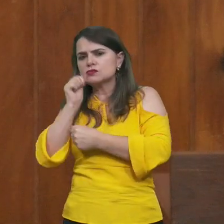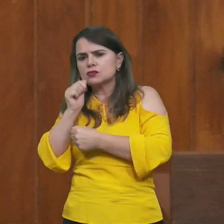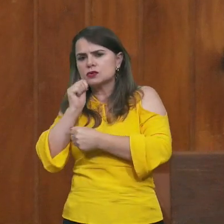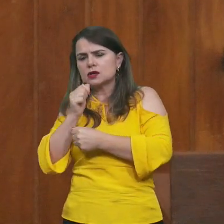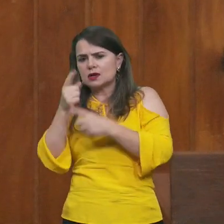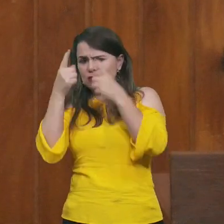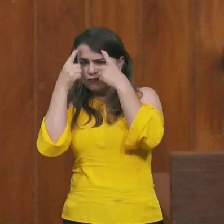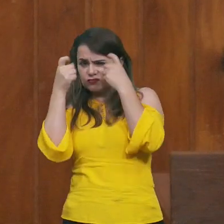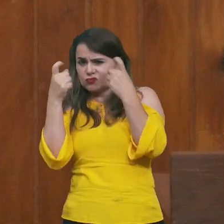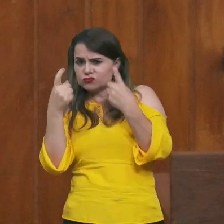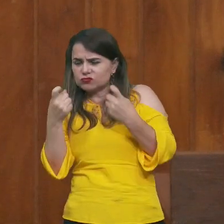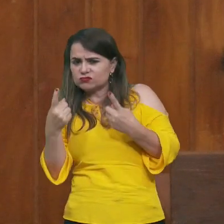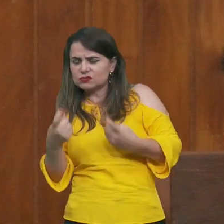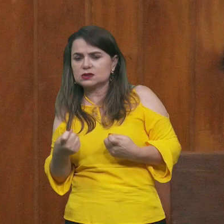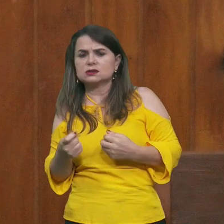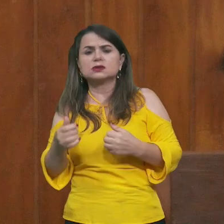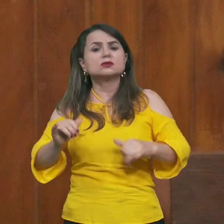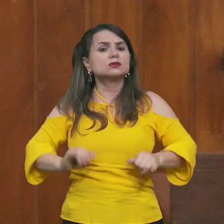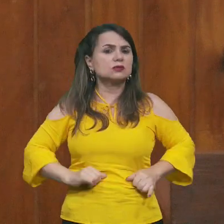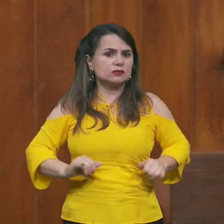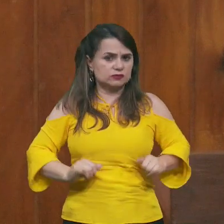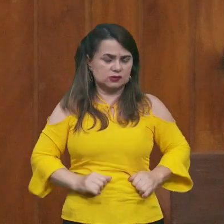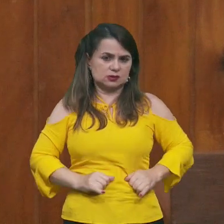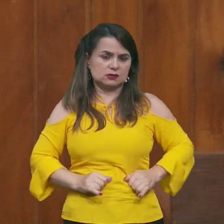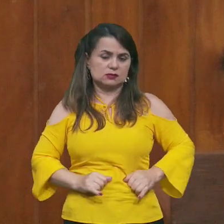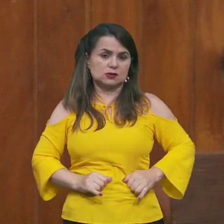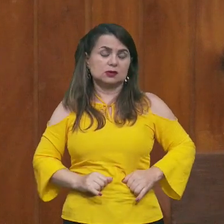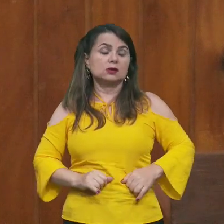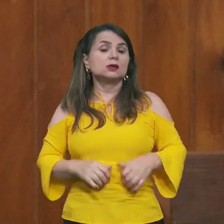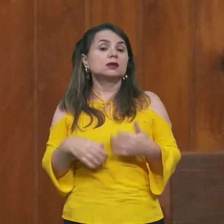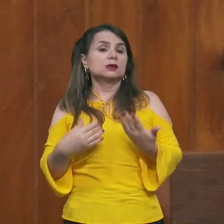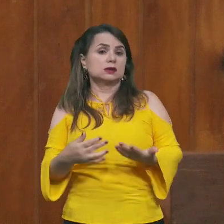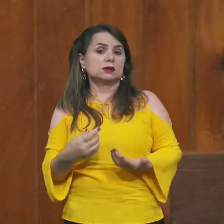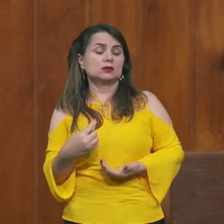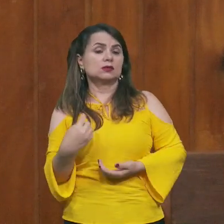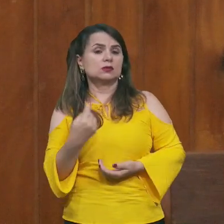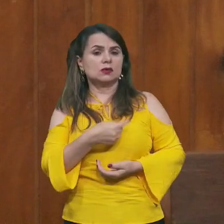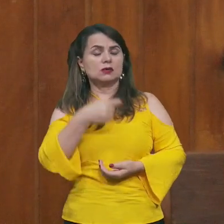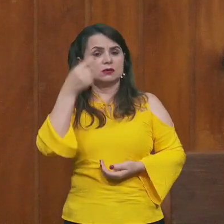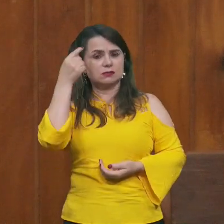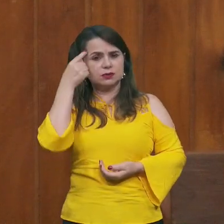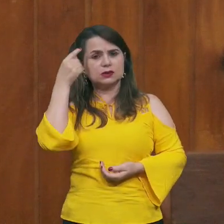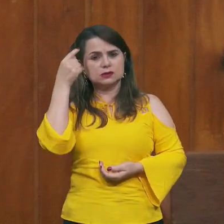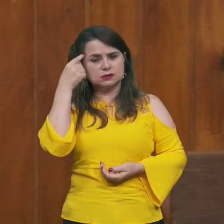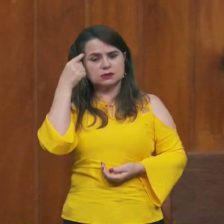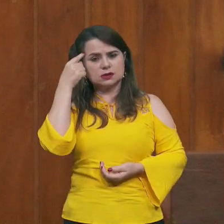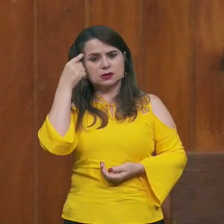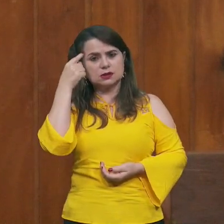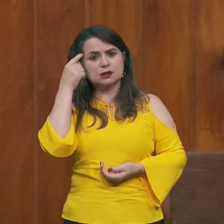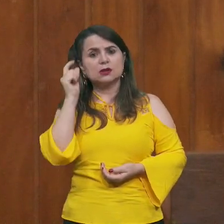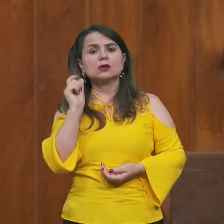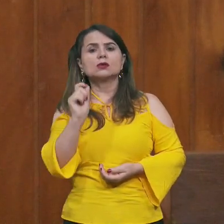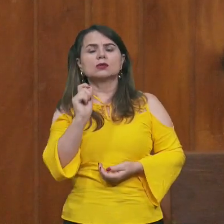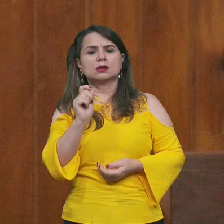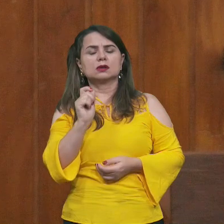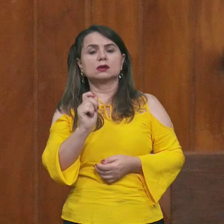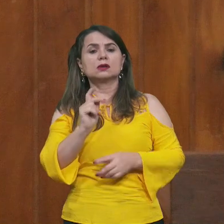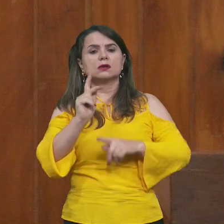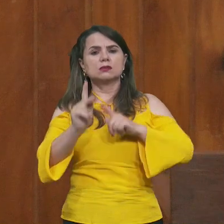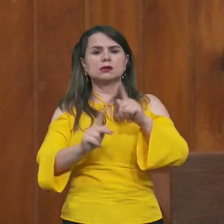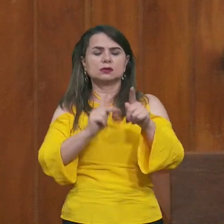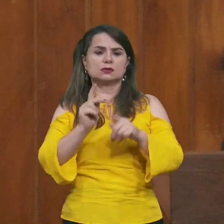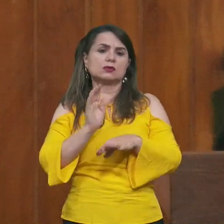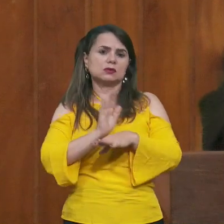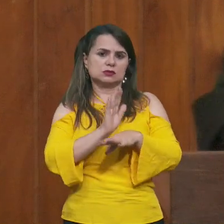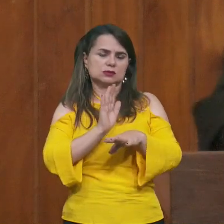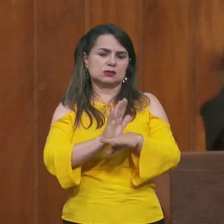ou violentada, como nós possamos pensar, e que alguém no seu entorno possa